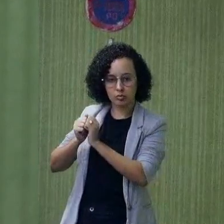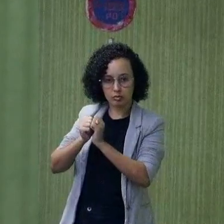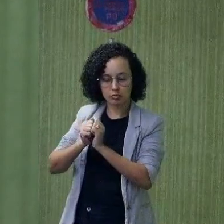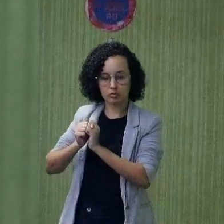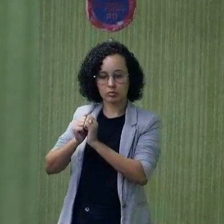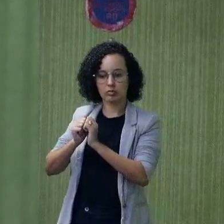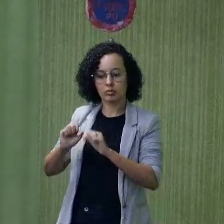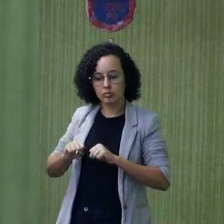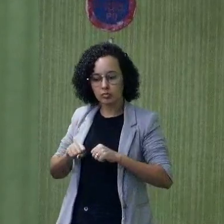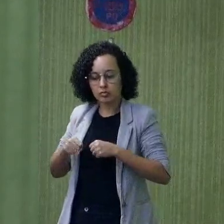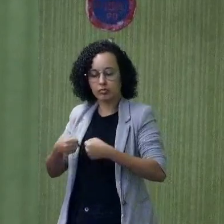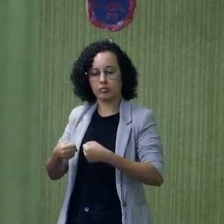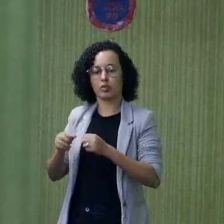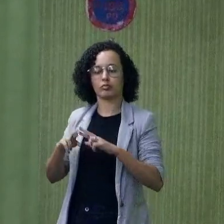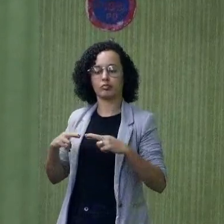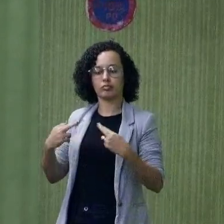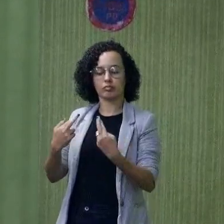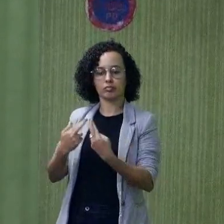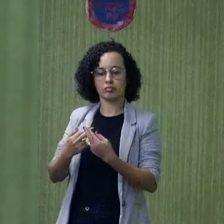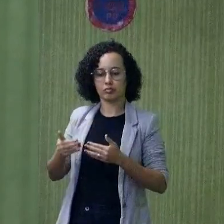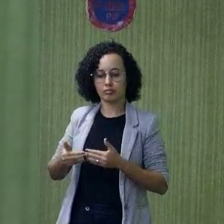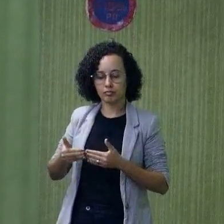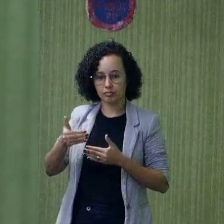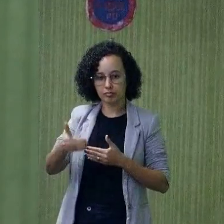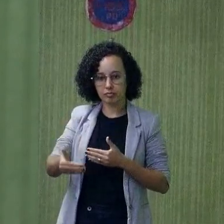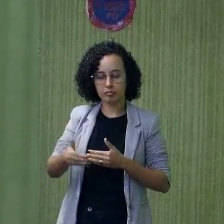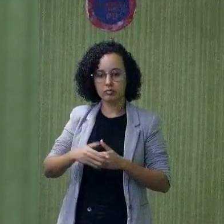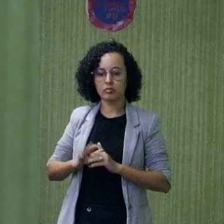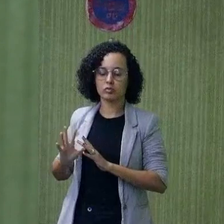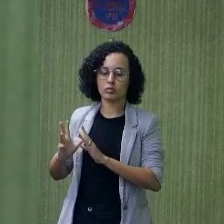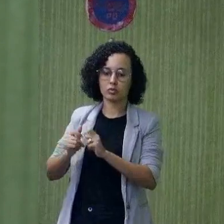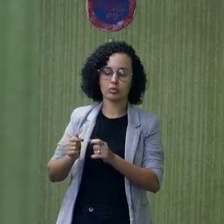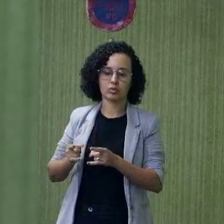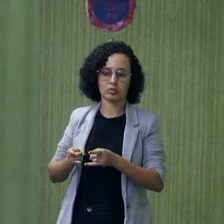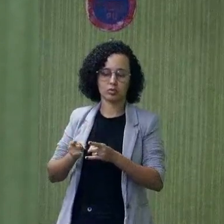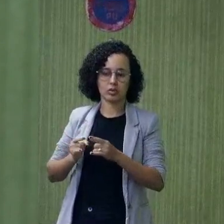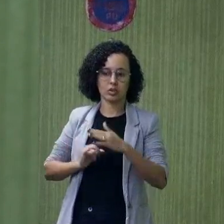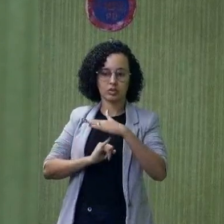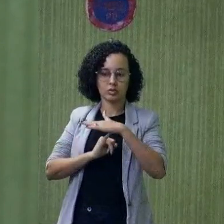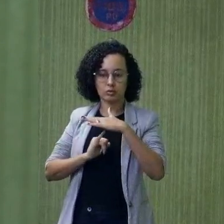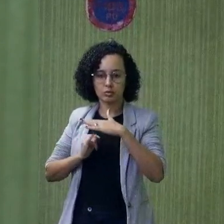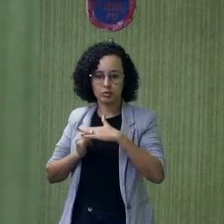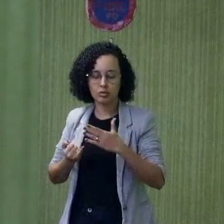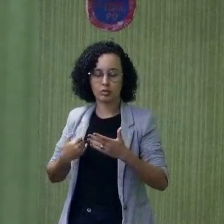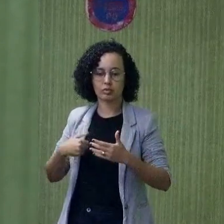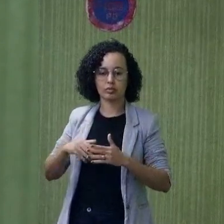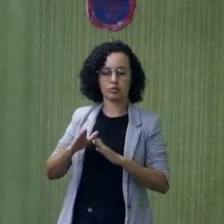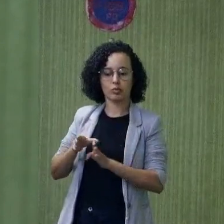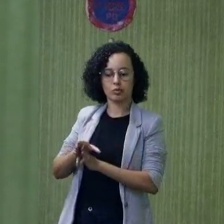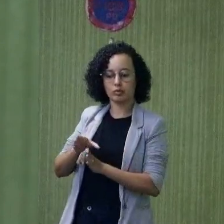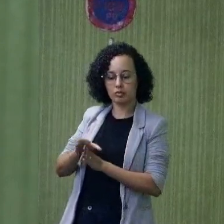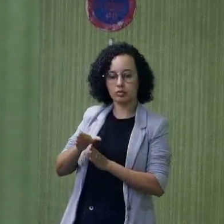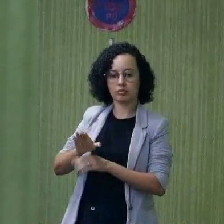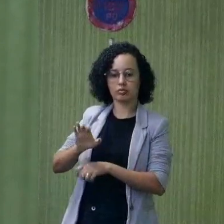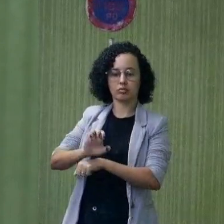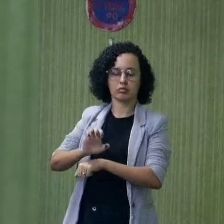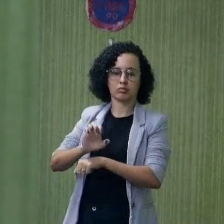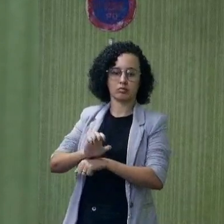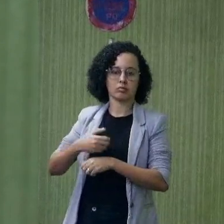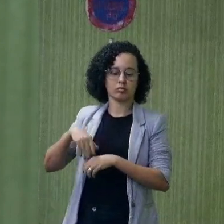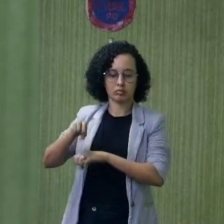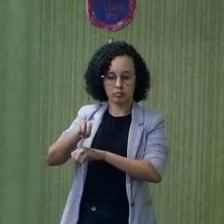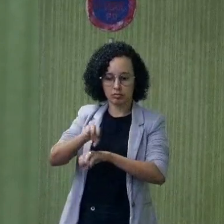reunidos a partir daqui de todas as instituições o Conselho Estadual de Educação Então fez uma